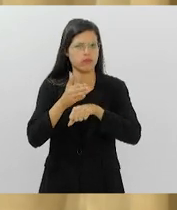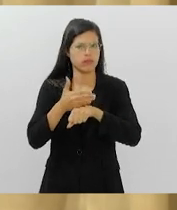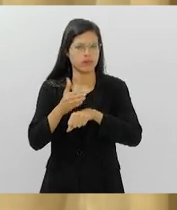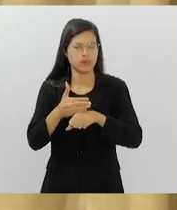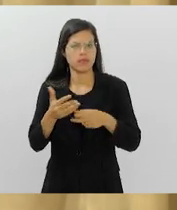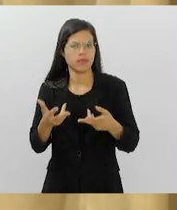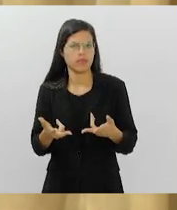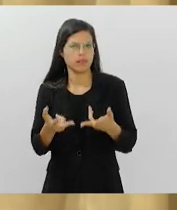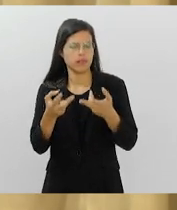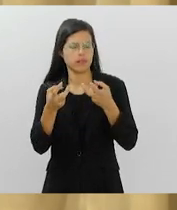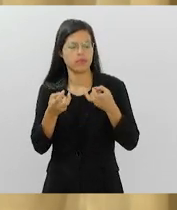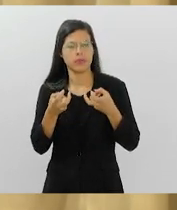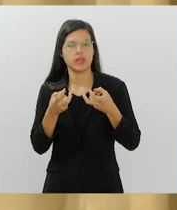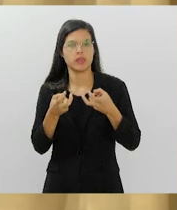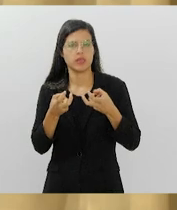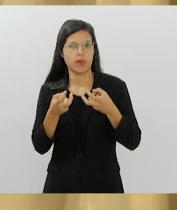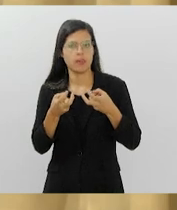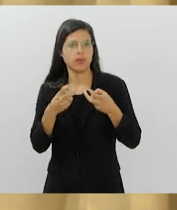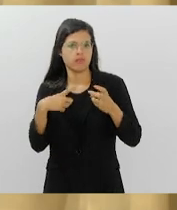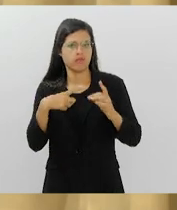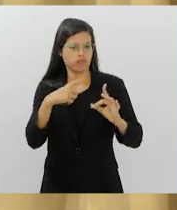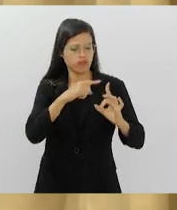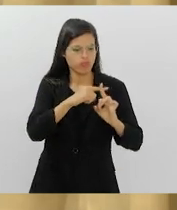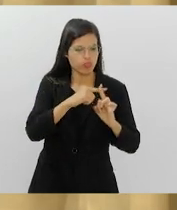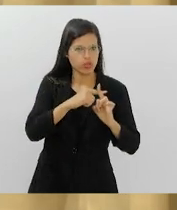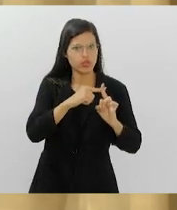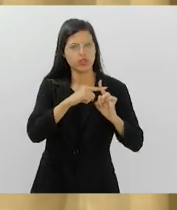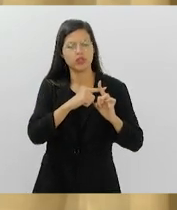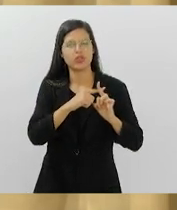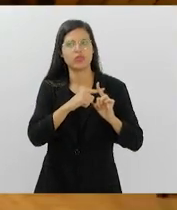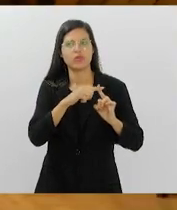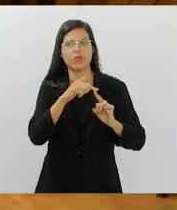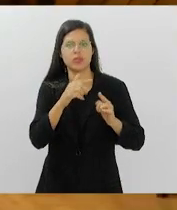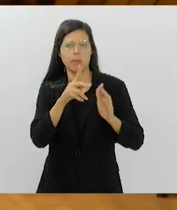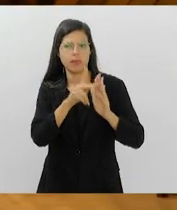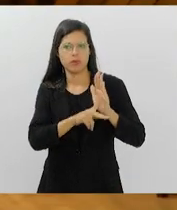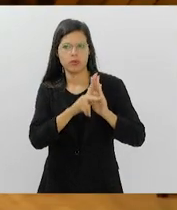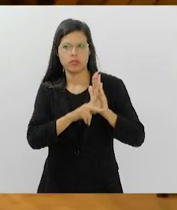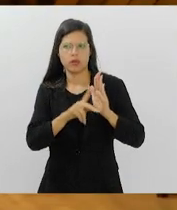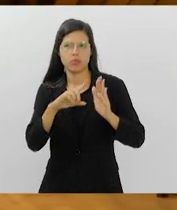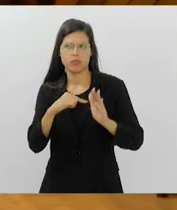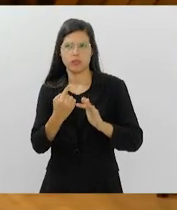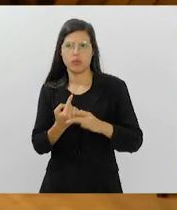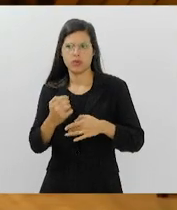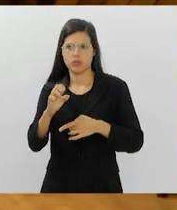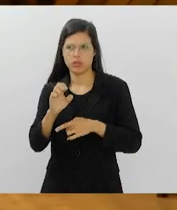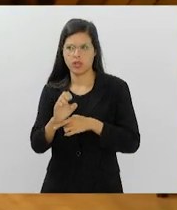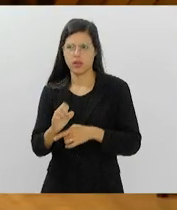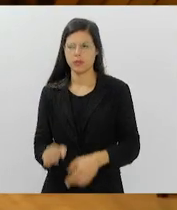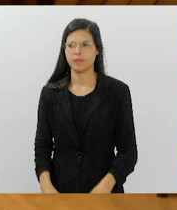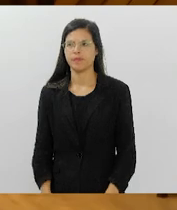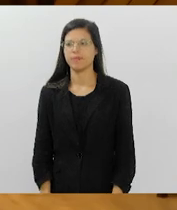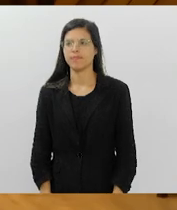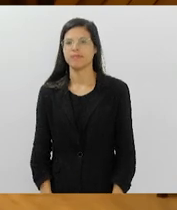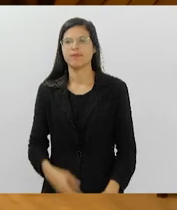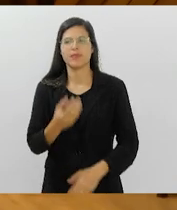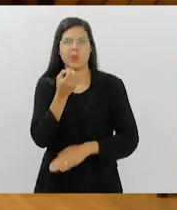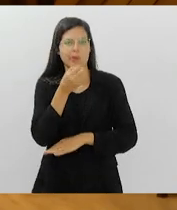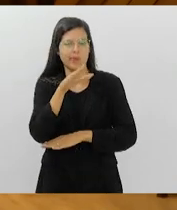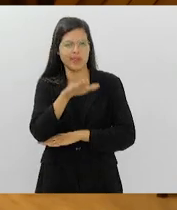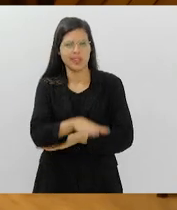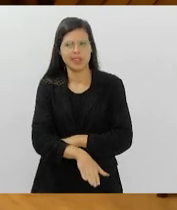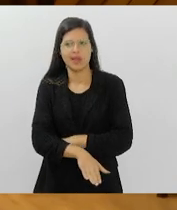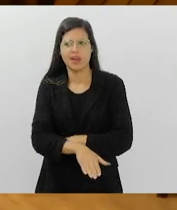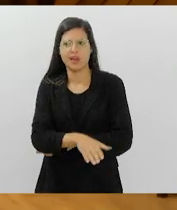enxerga de maior benefício desse projeto no nosso estado, por favor. Boa tarde,